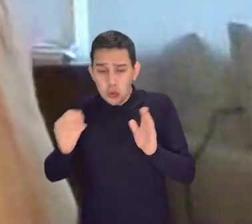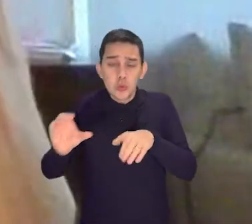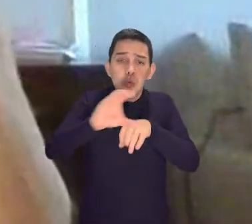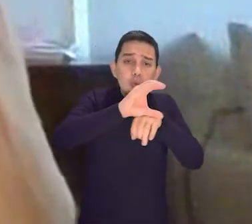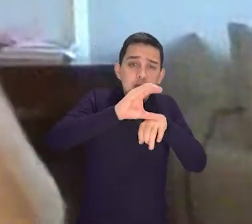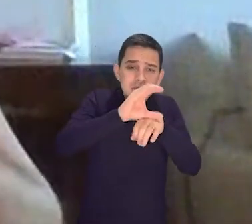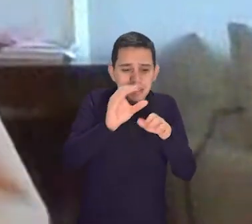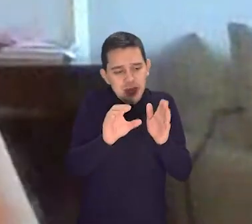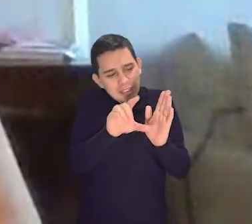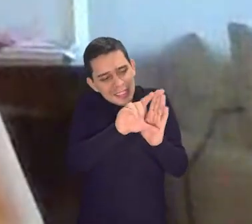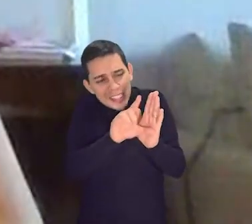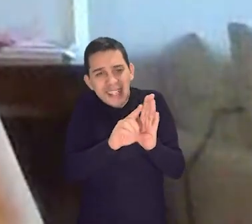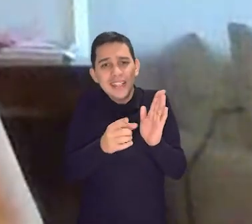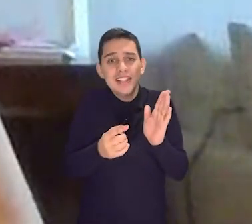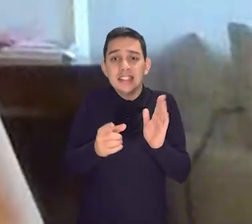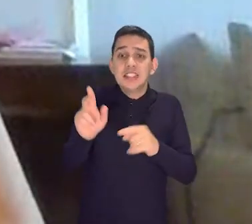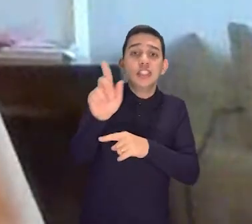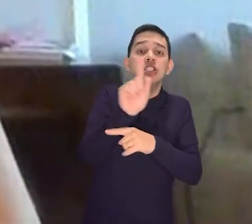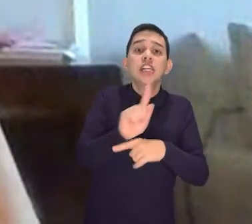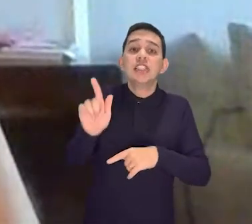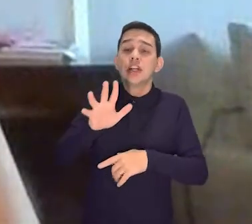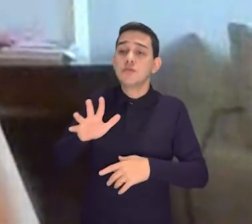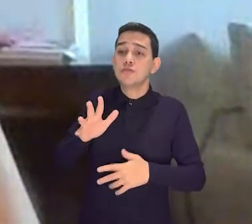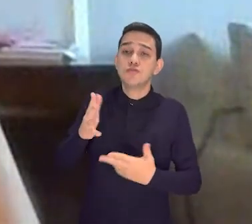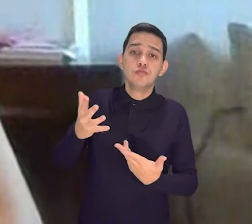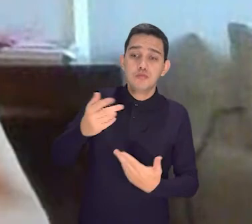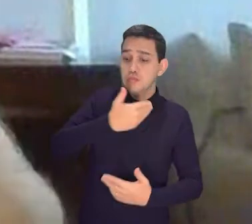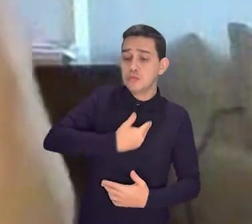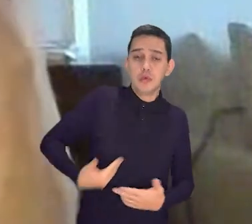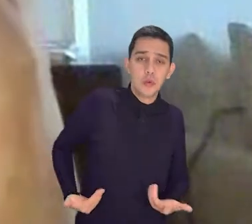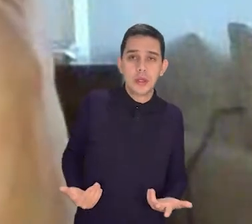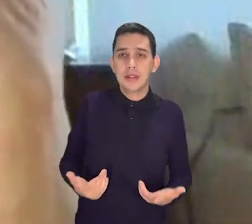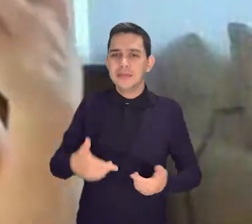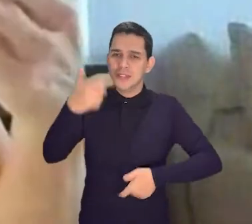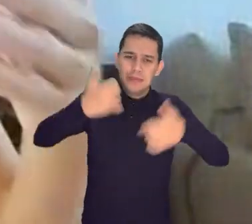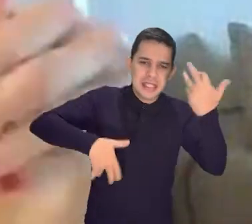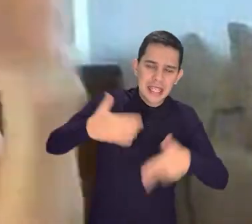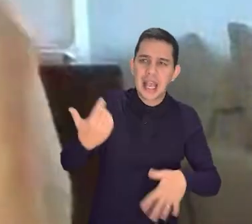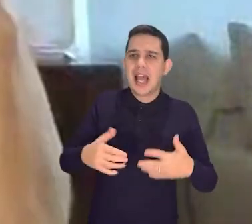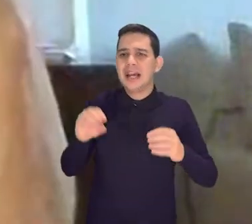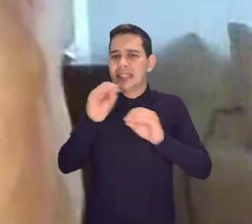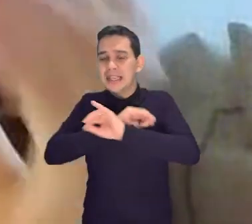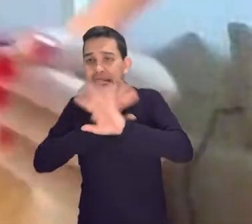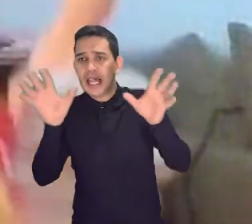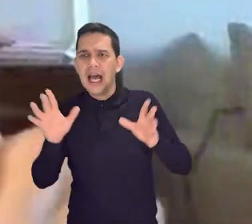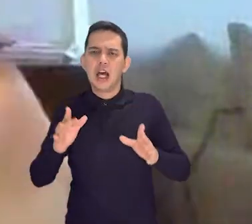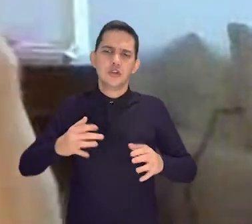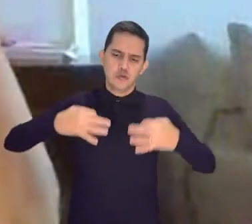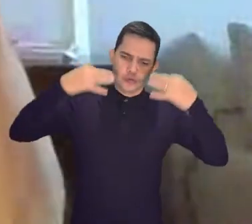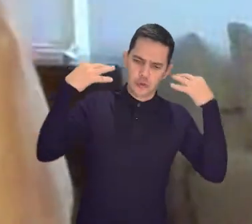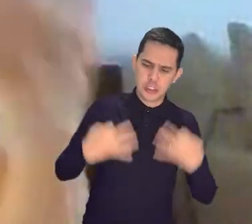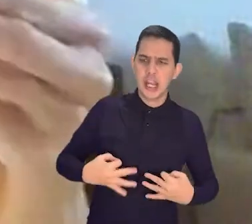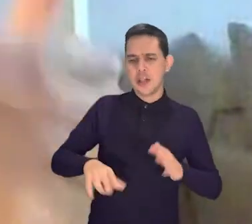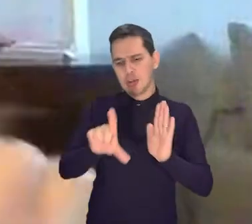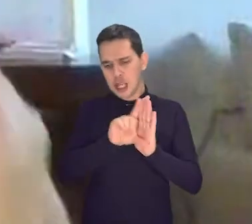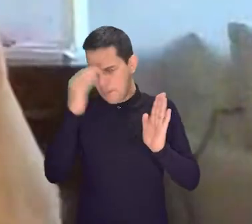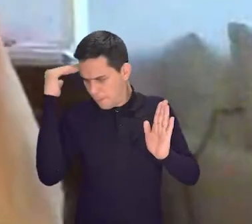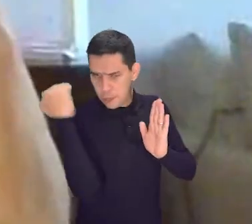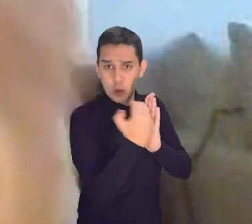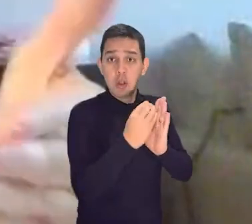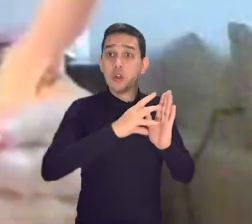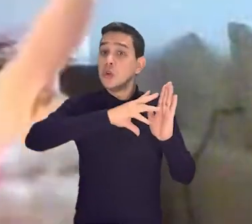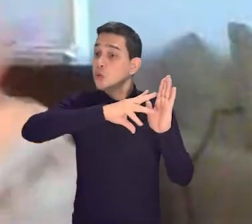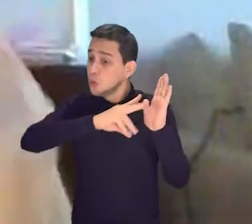implementação dos princípios constitucionais de gestão pública, que é o princípio da eficácia, da transparência, da moralidade,